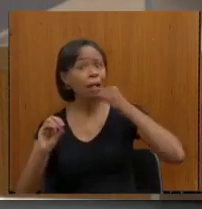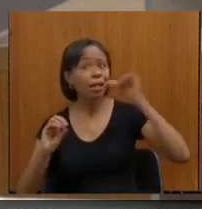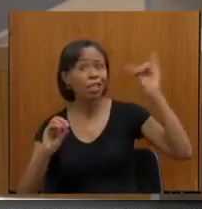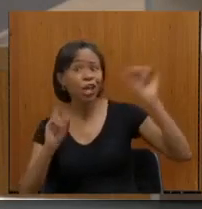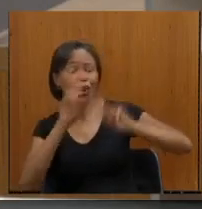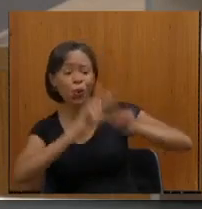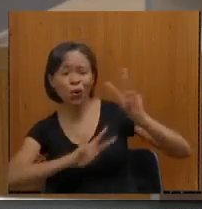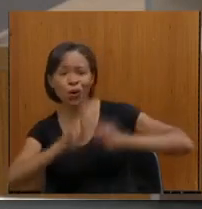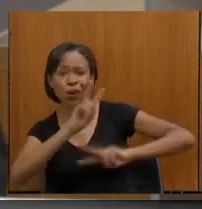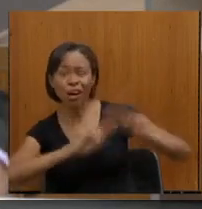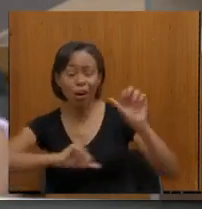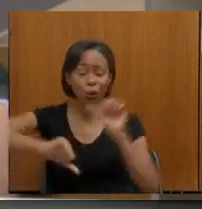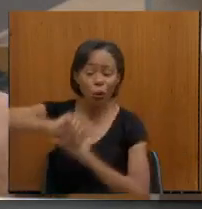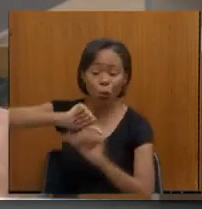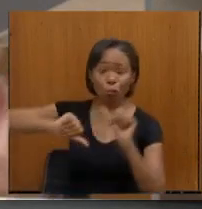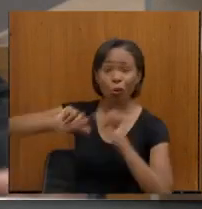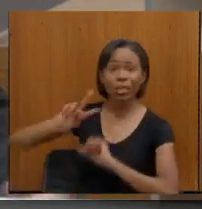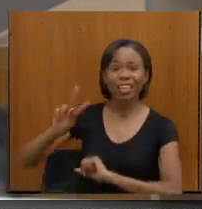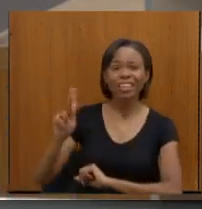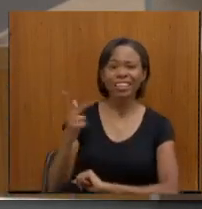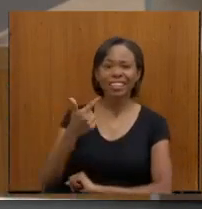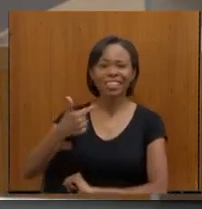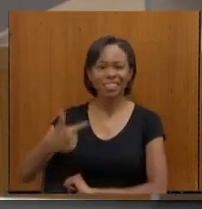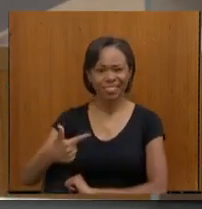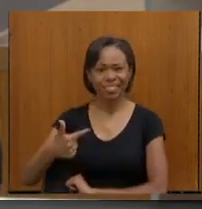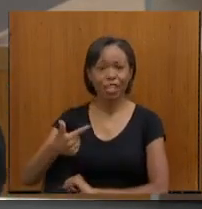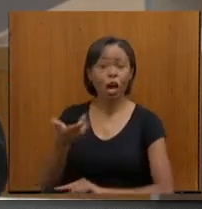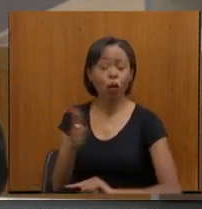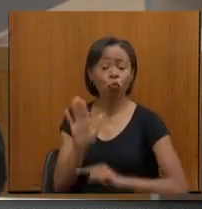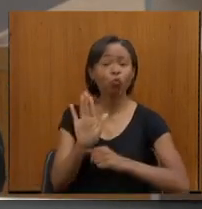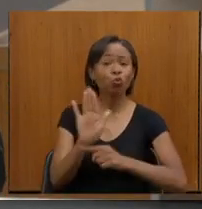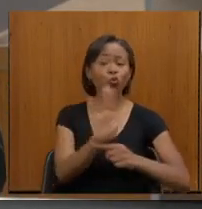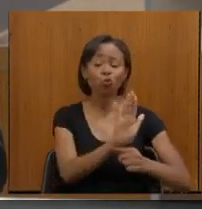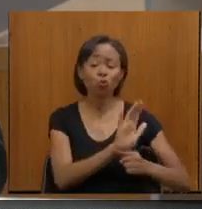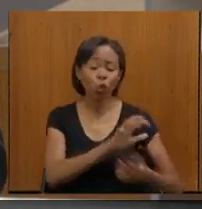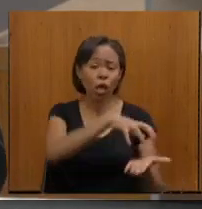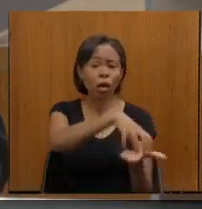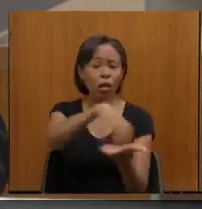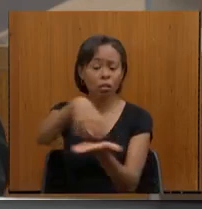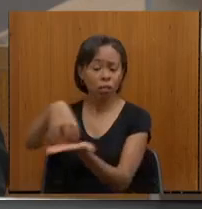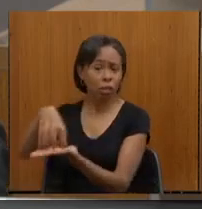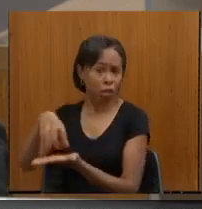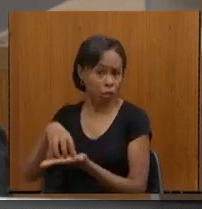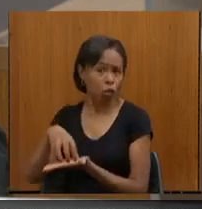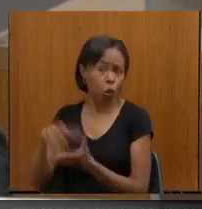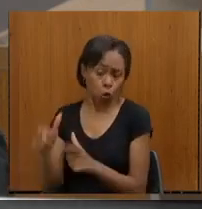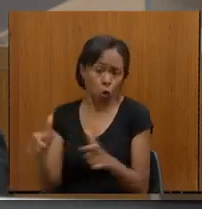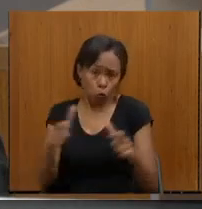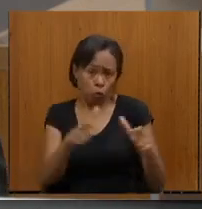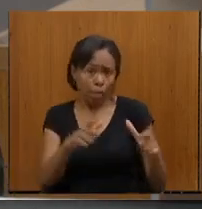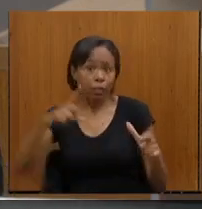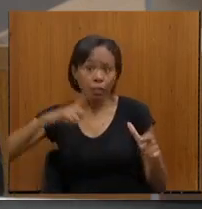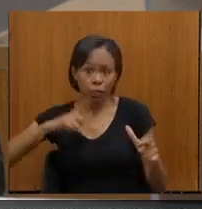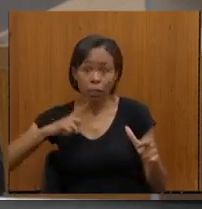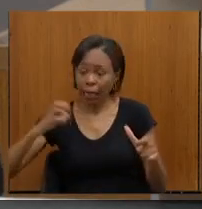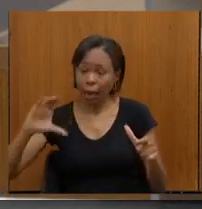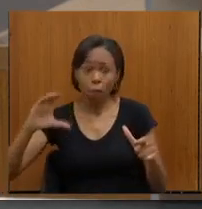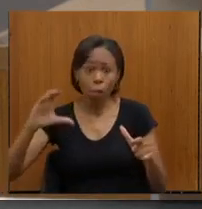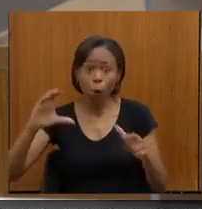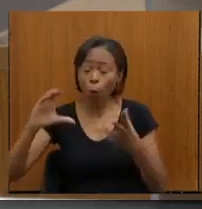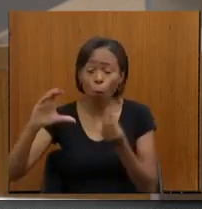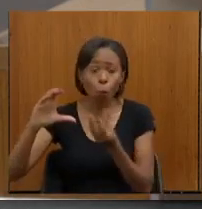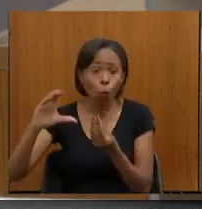hidrogênio proporcionam Que outros setores que são é intensivos em carbono ou